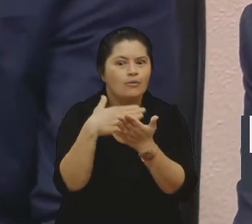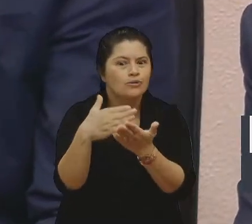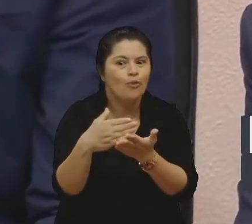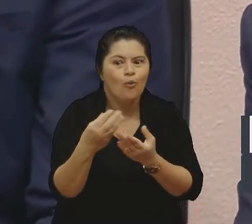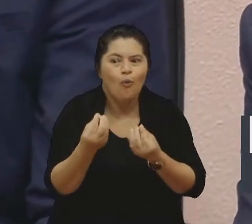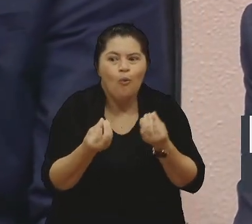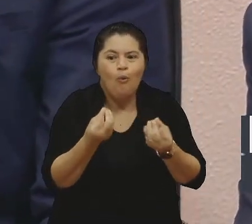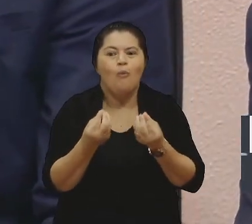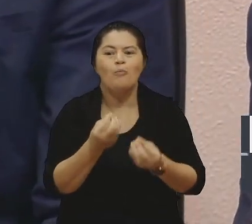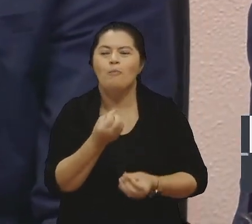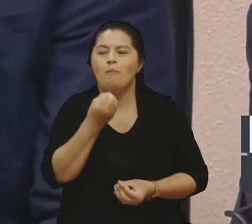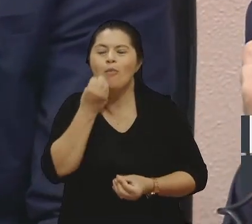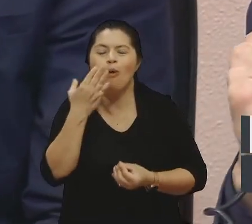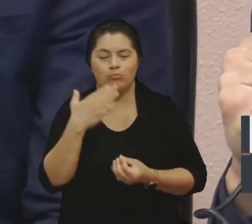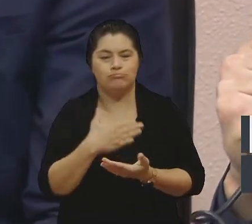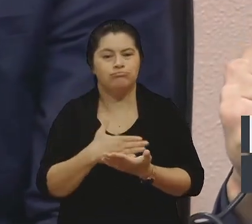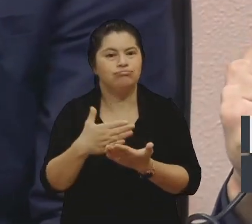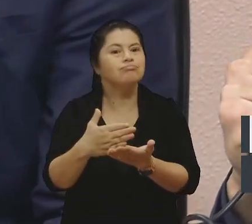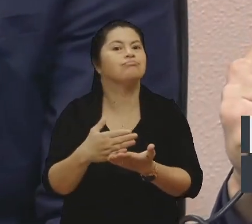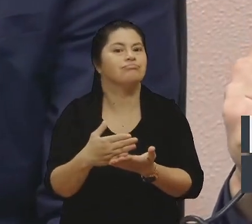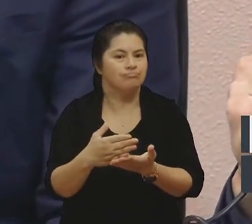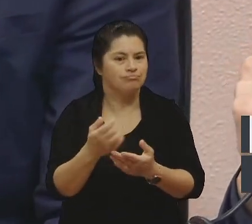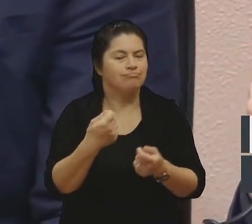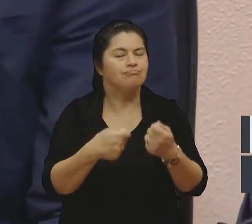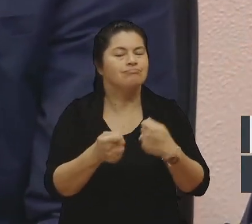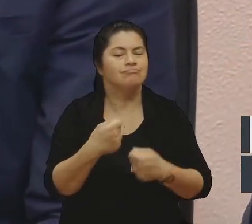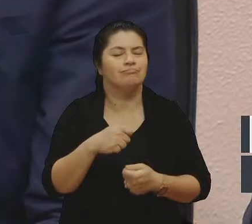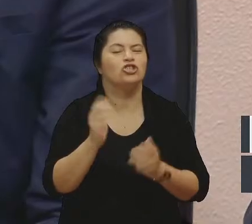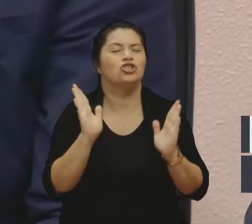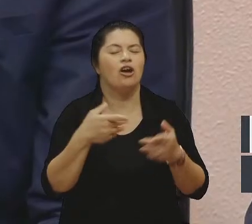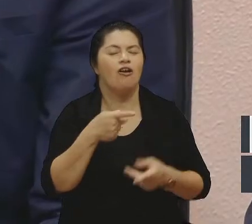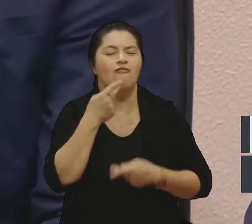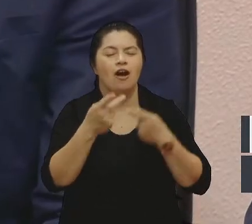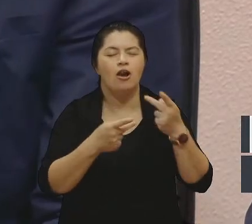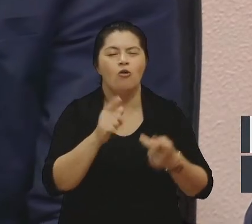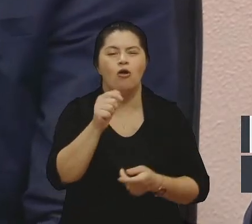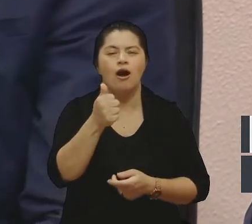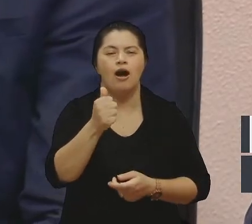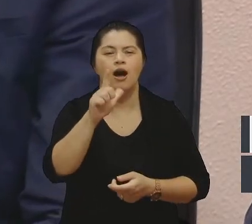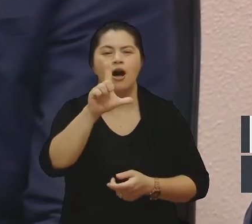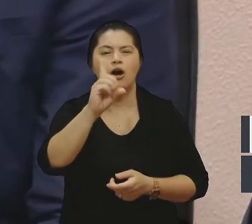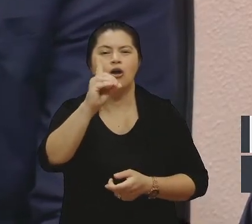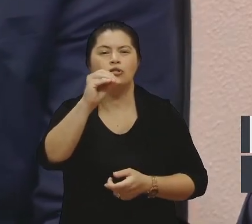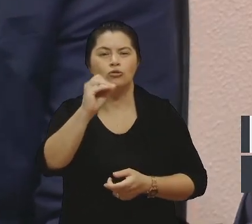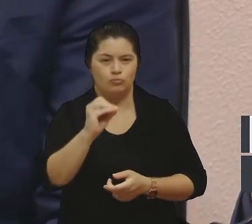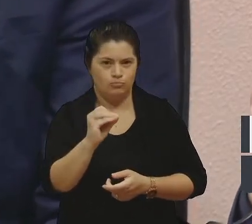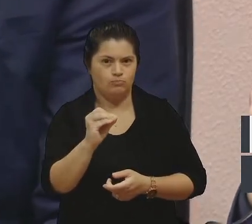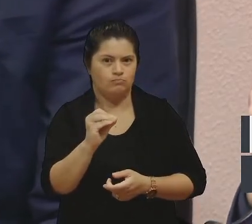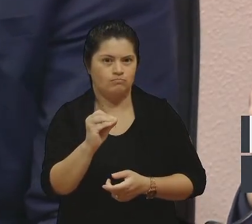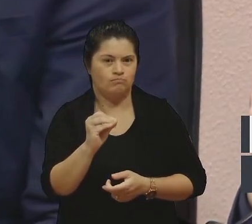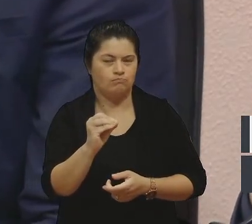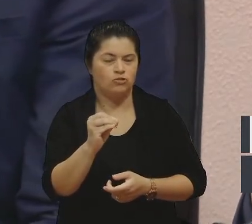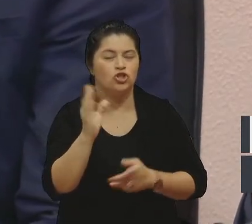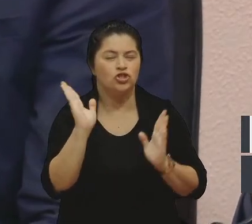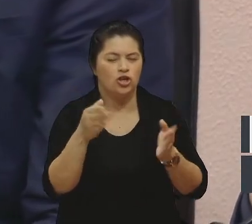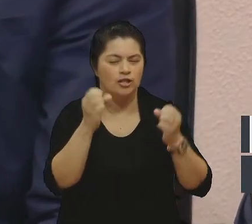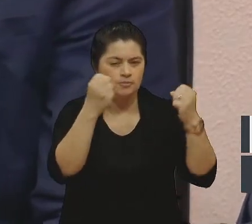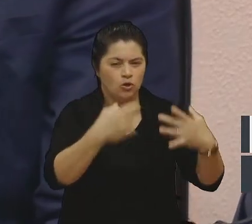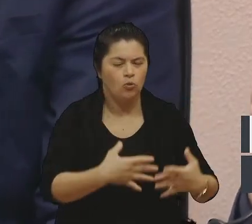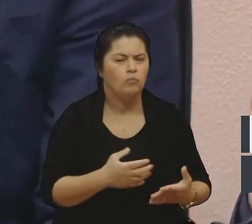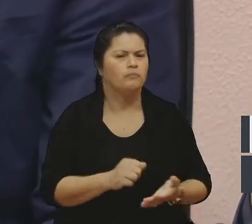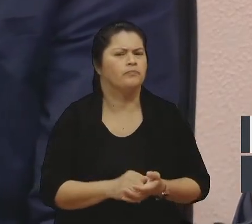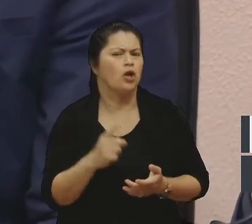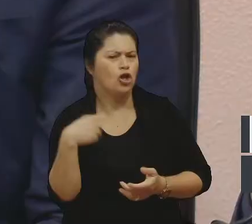negócio. Que nem falou o nosso querido Aldo em relação à mortalidade. Nós temos